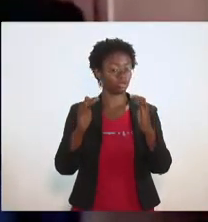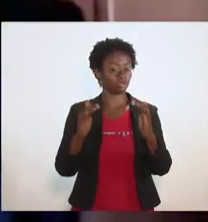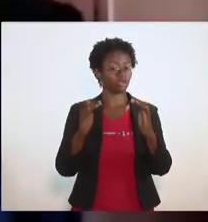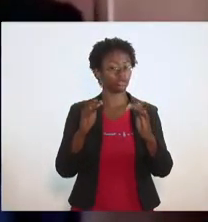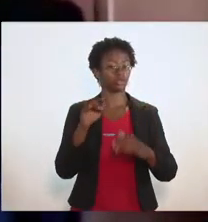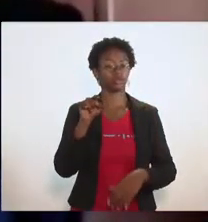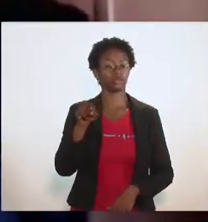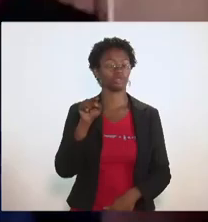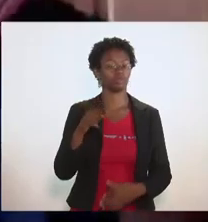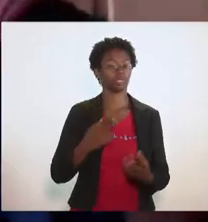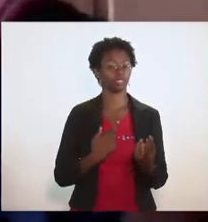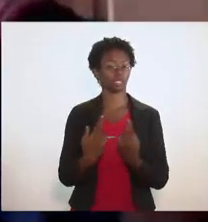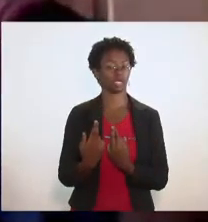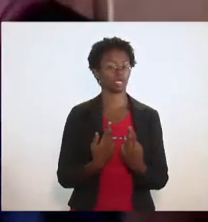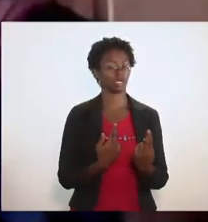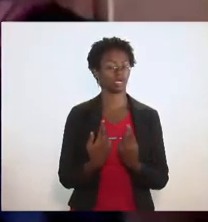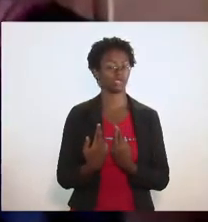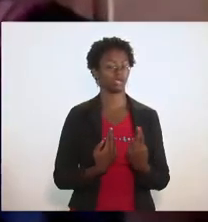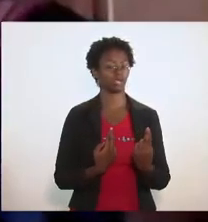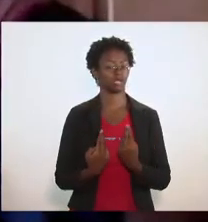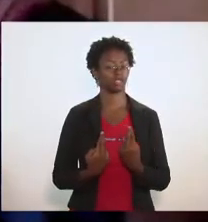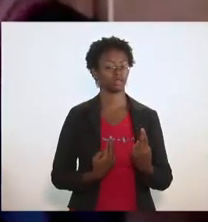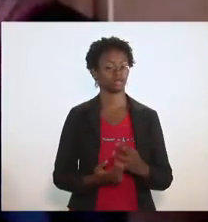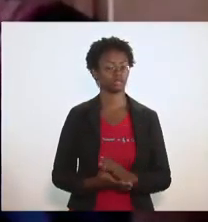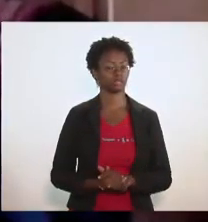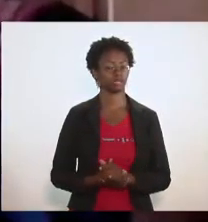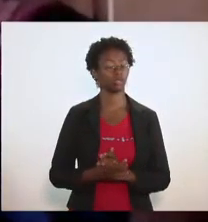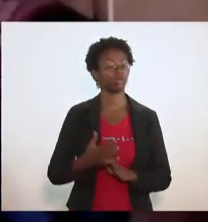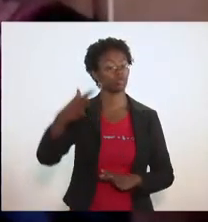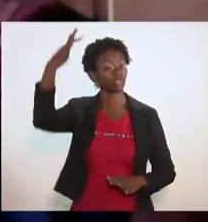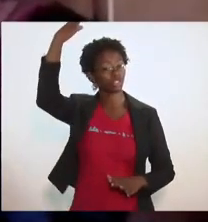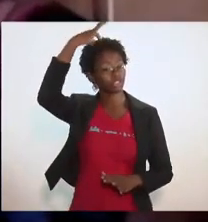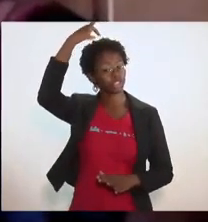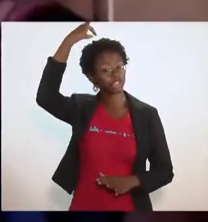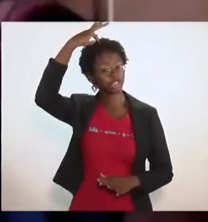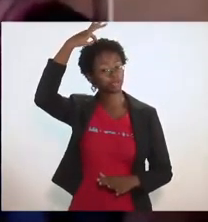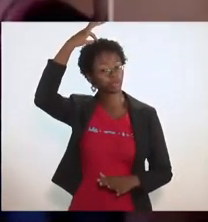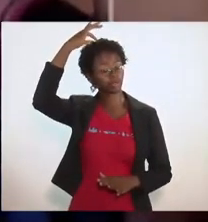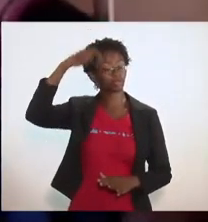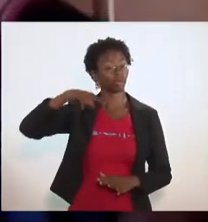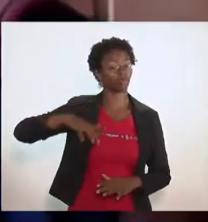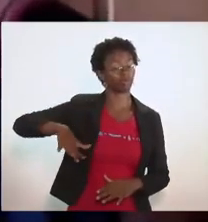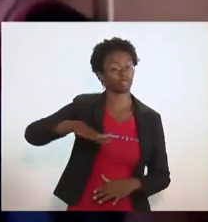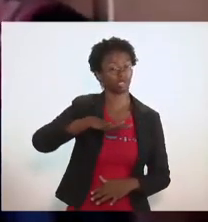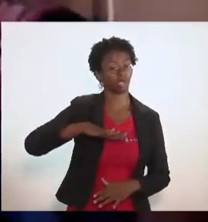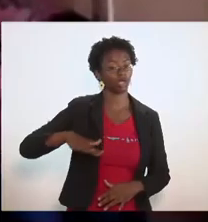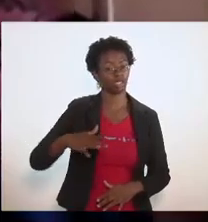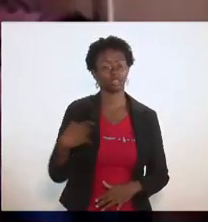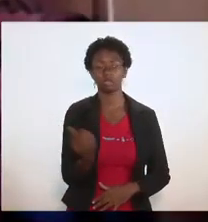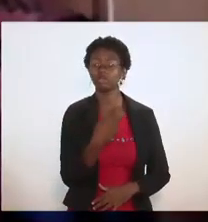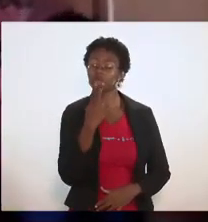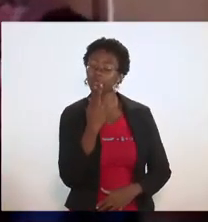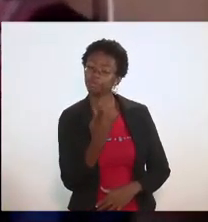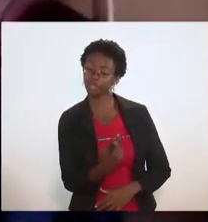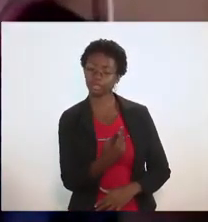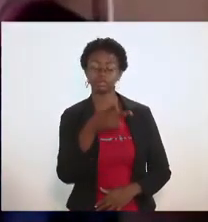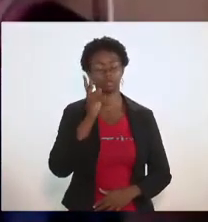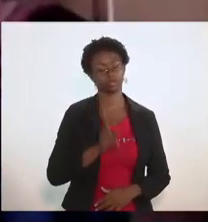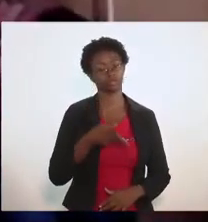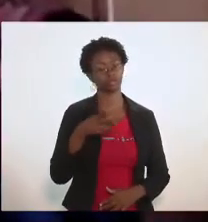de imanência, enfim, todo um contexto subjetivo ali, muito importante,